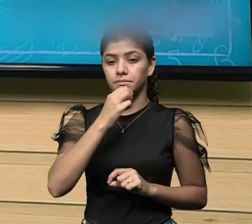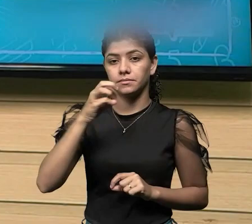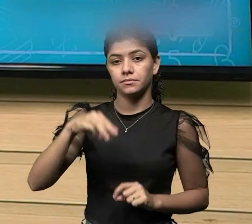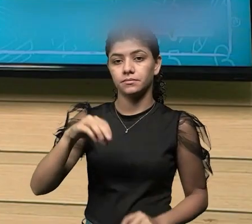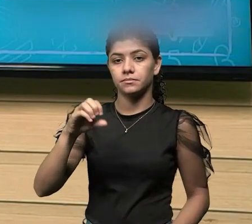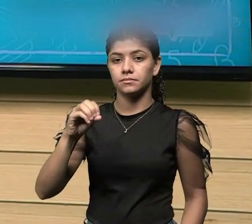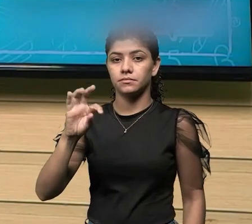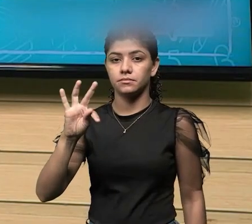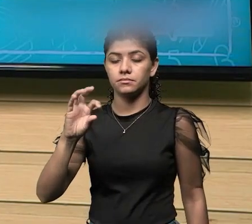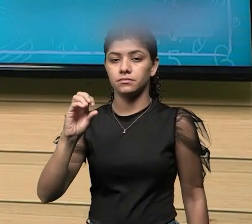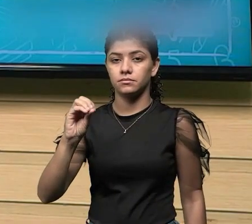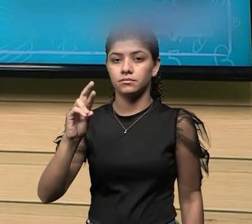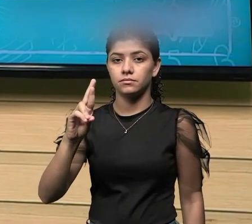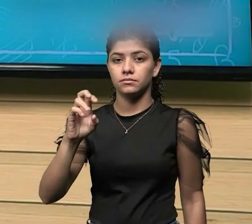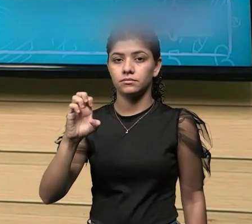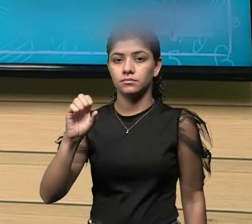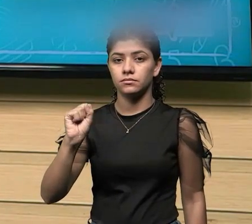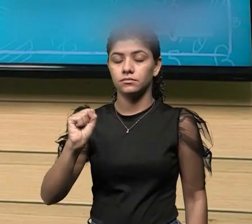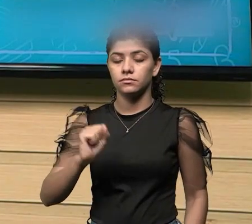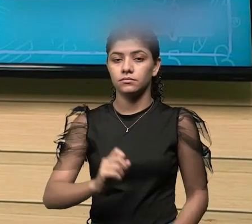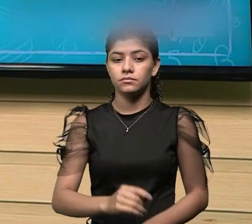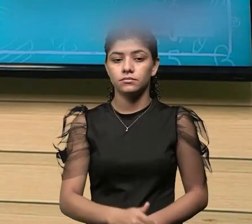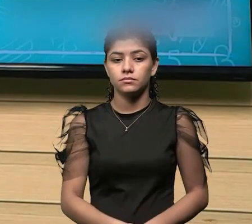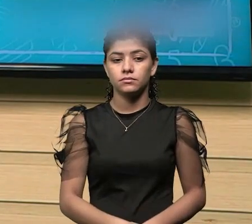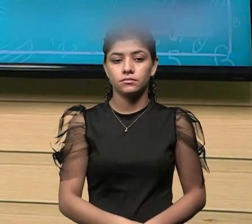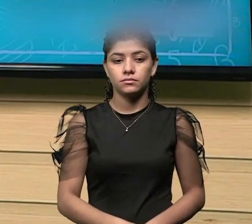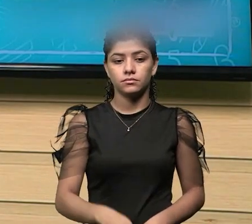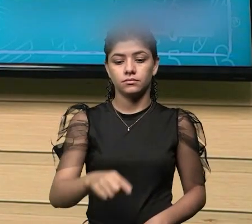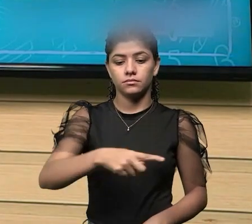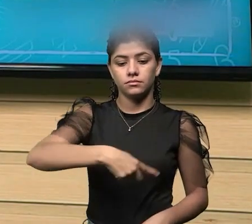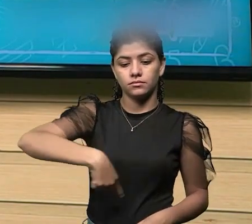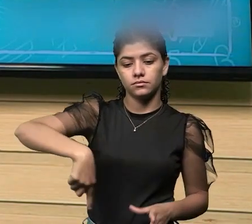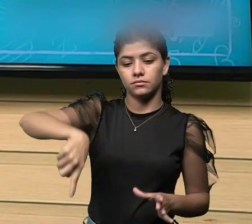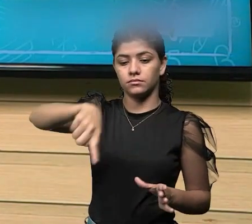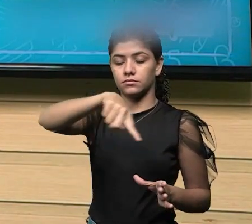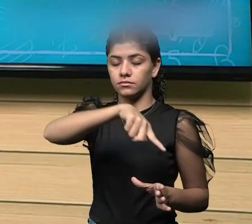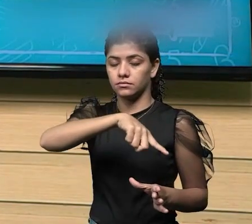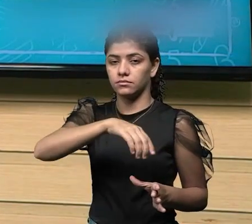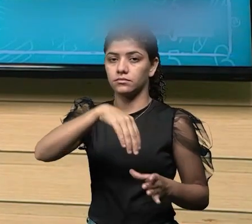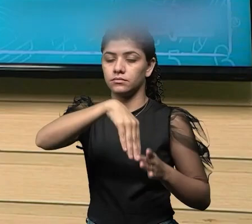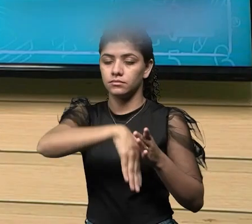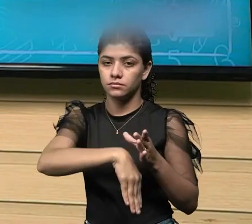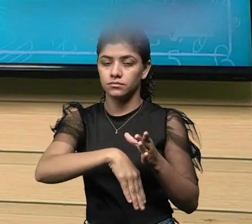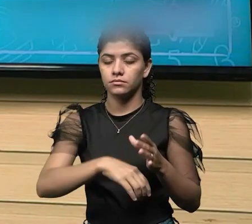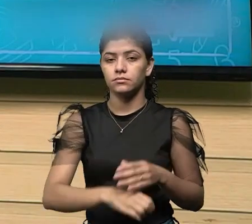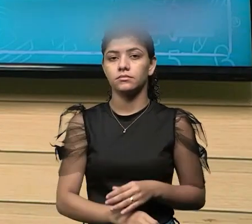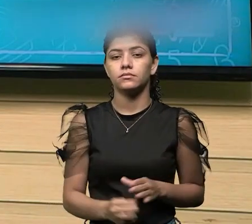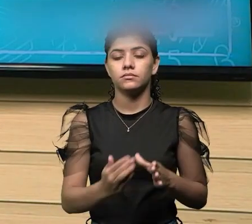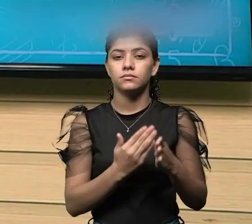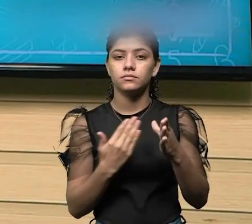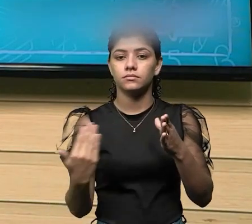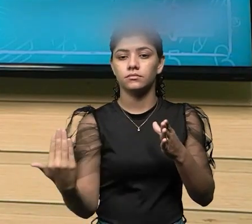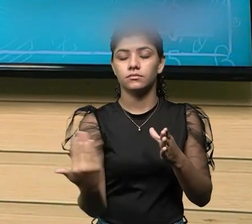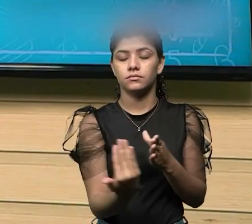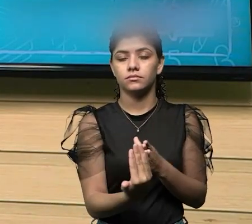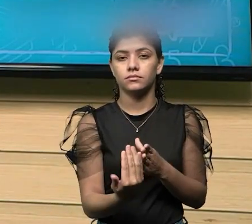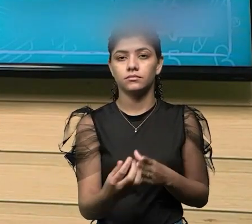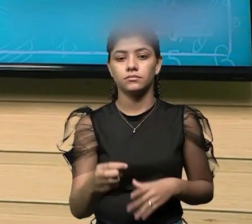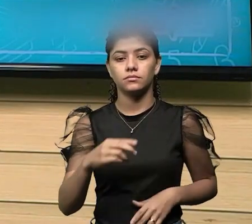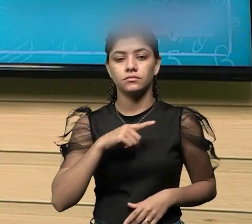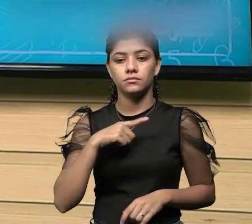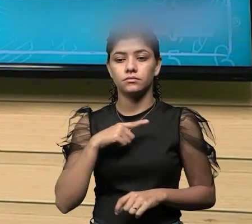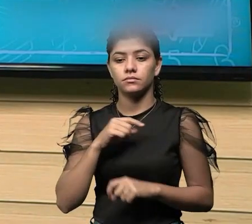motores, tá, para medir se aquele diâmetro dentro do cilindro, se ele